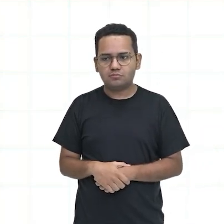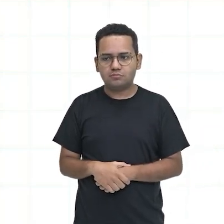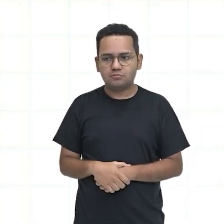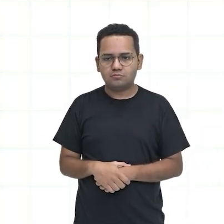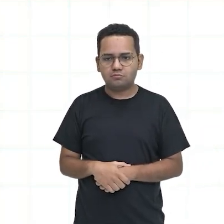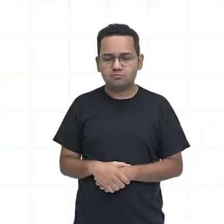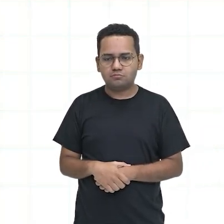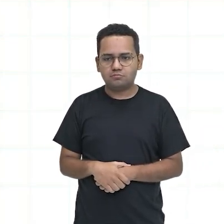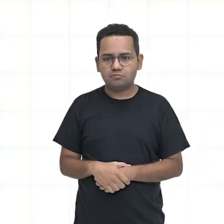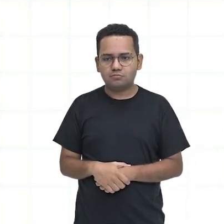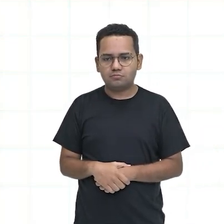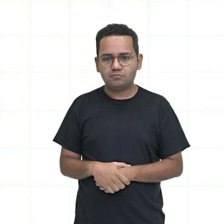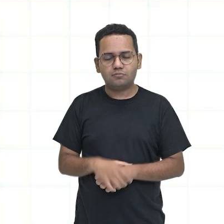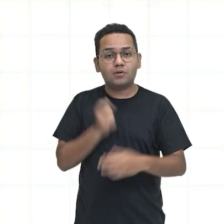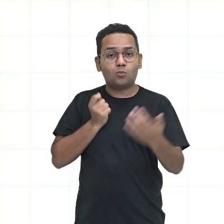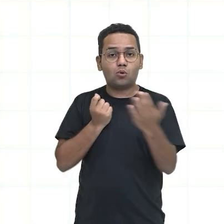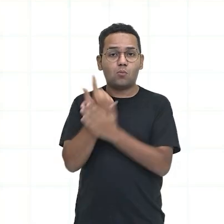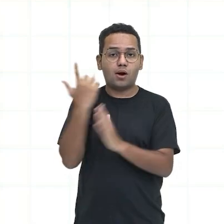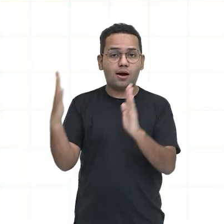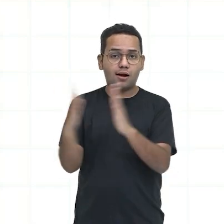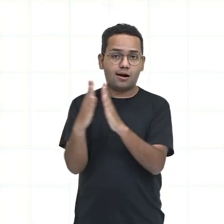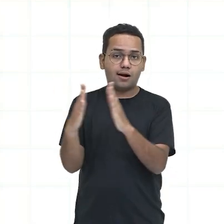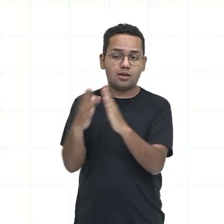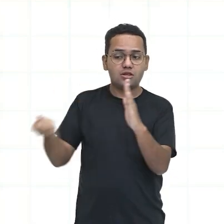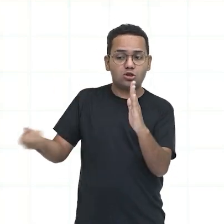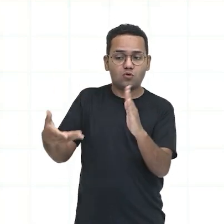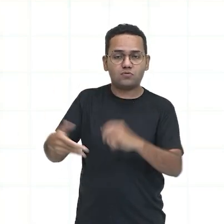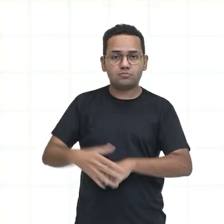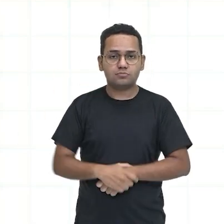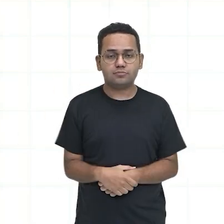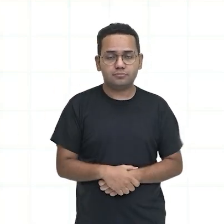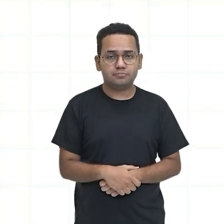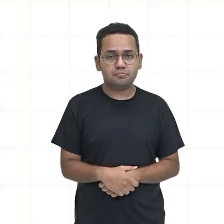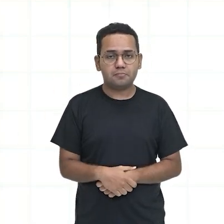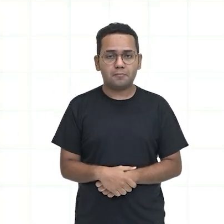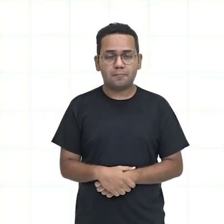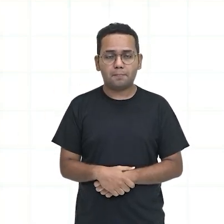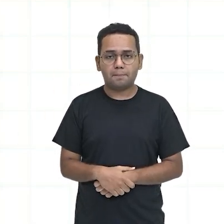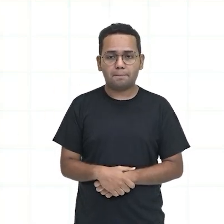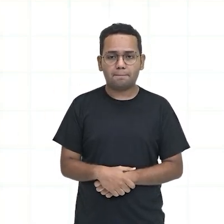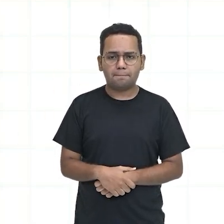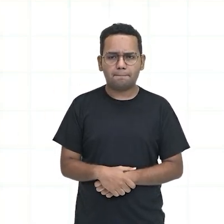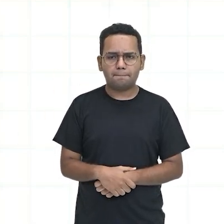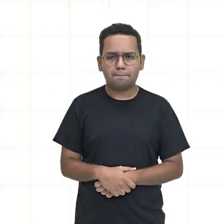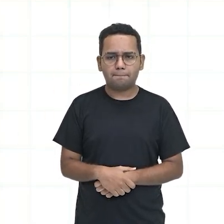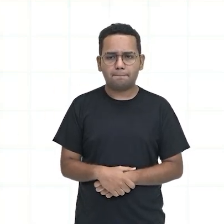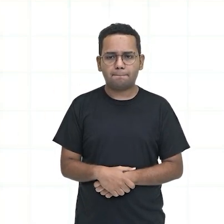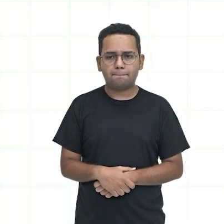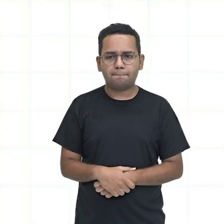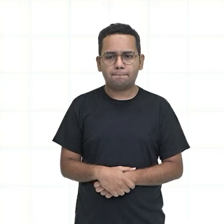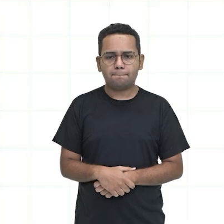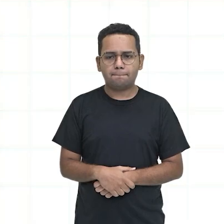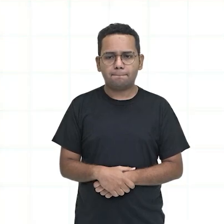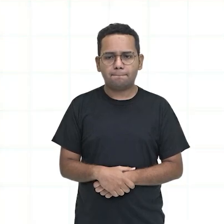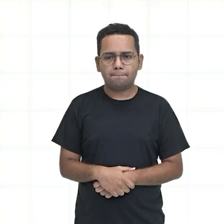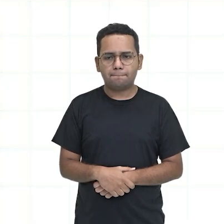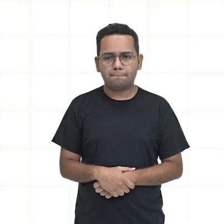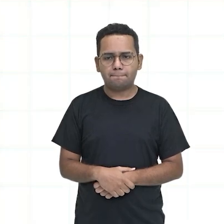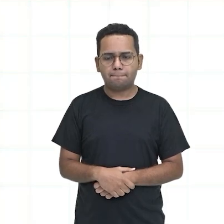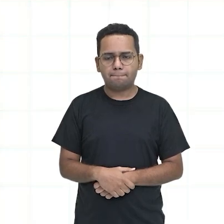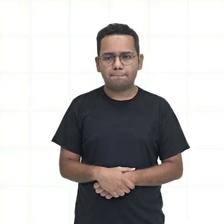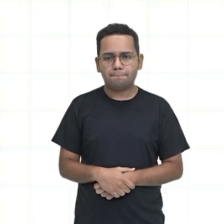eu comprarei uma casa nova. I would buy a new house. Eu comprarei uma casa nova. Então, olha só o